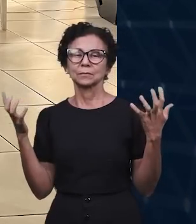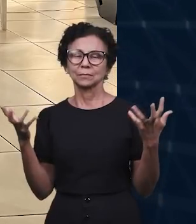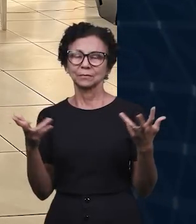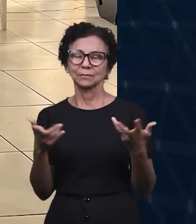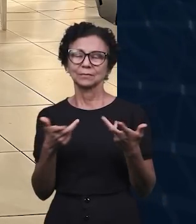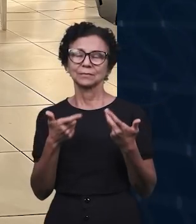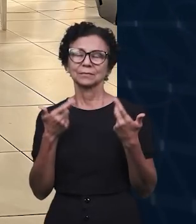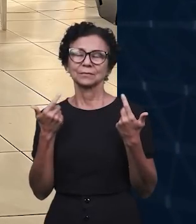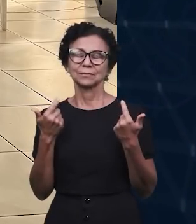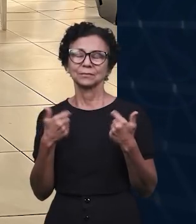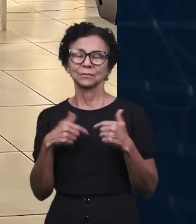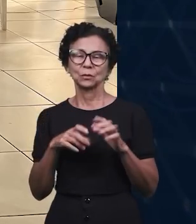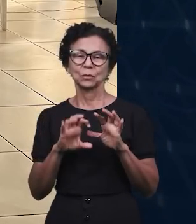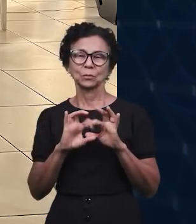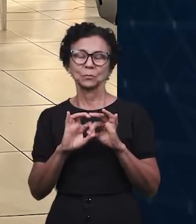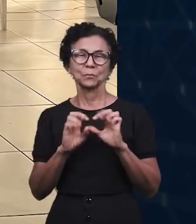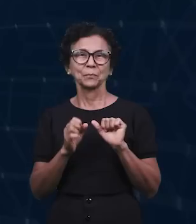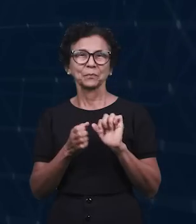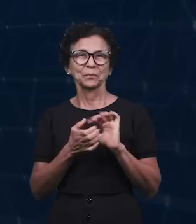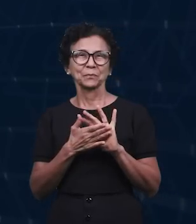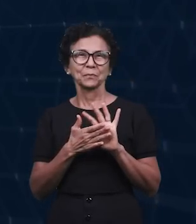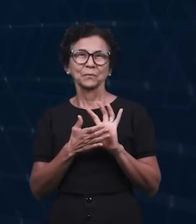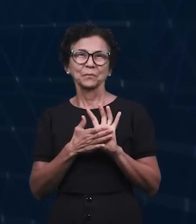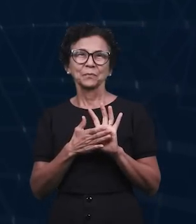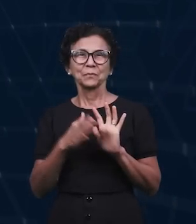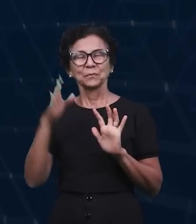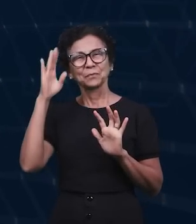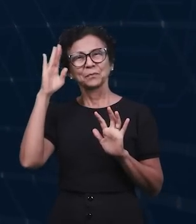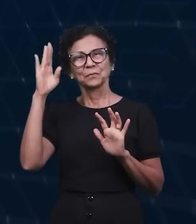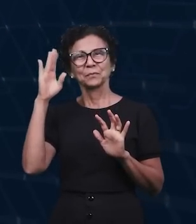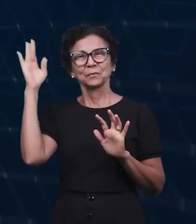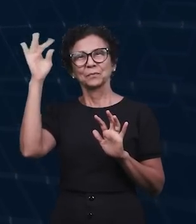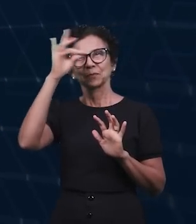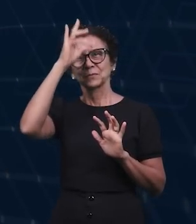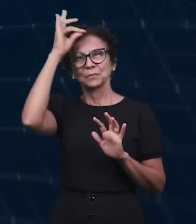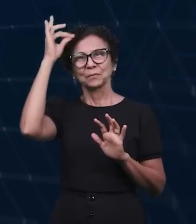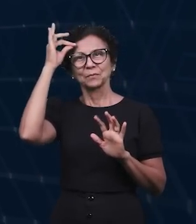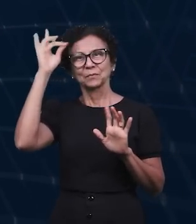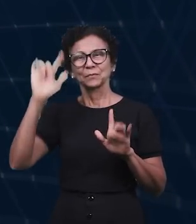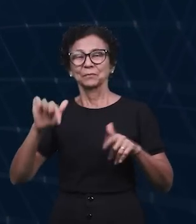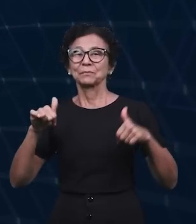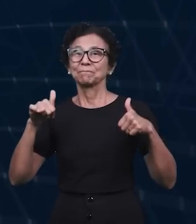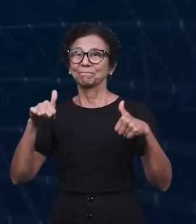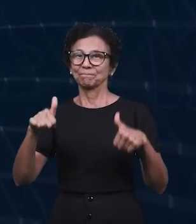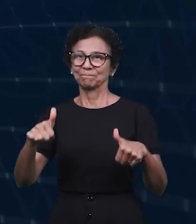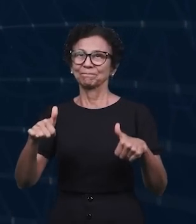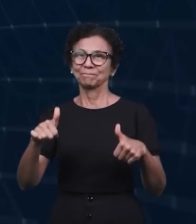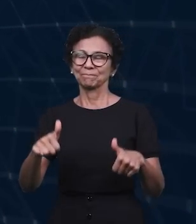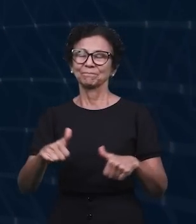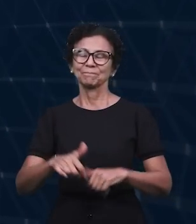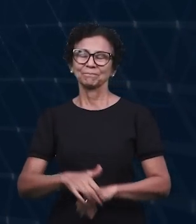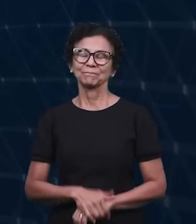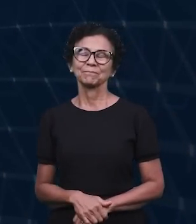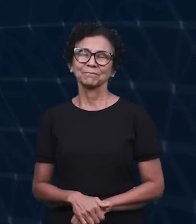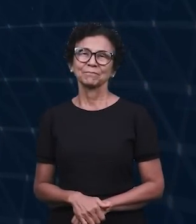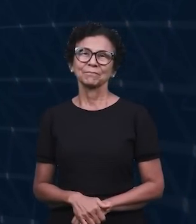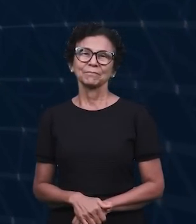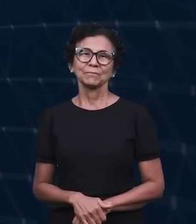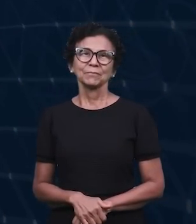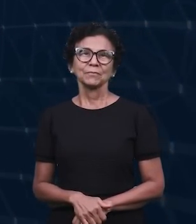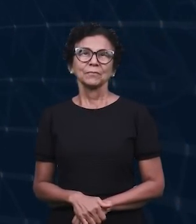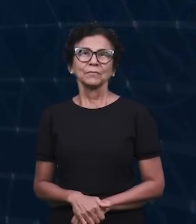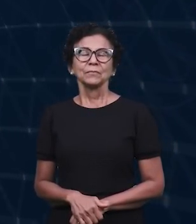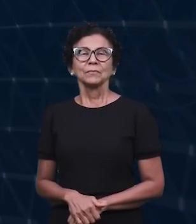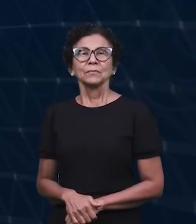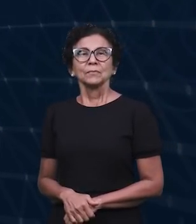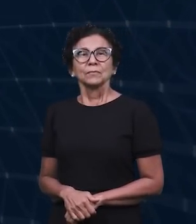marcado por comunhão, louvor e, acima de tudo, pela operação gloriosa do Senhor, que realizou uma grande obra de salvação.